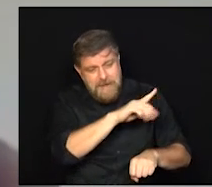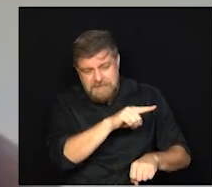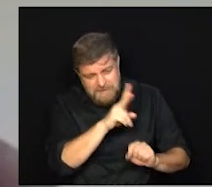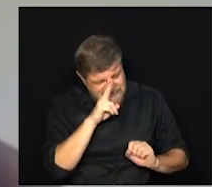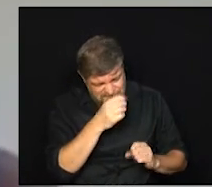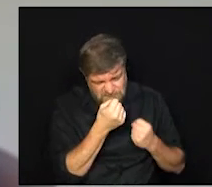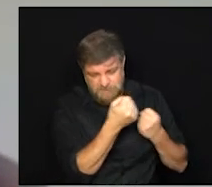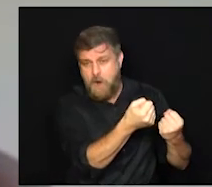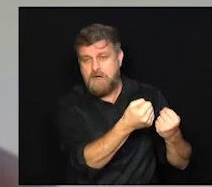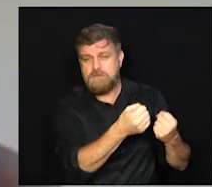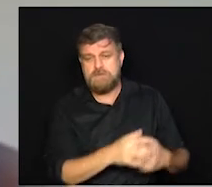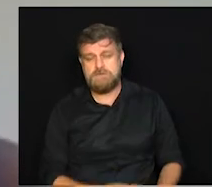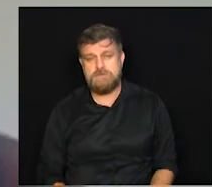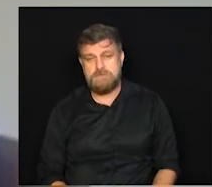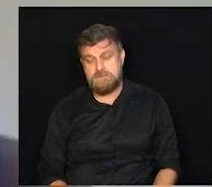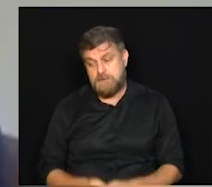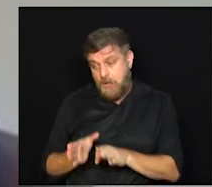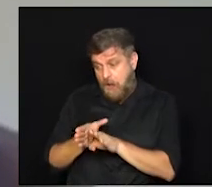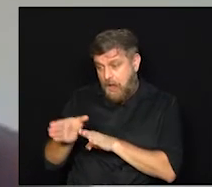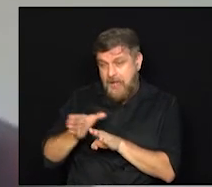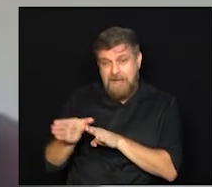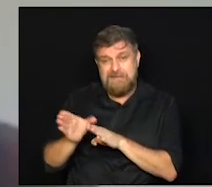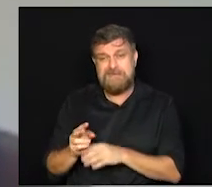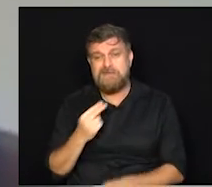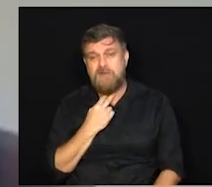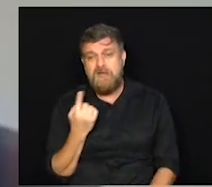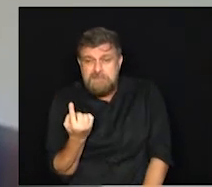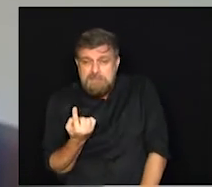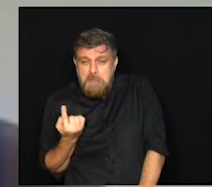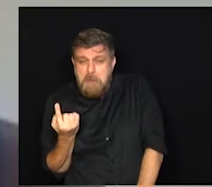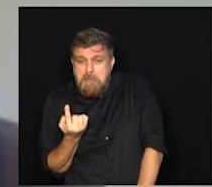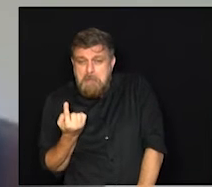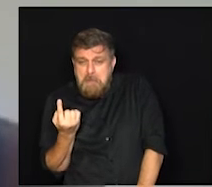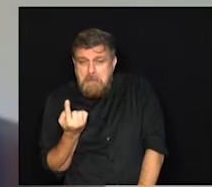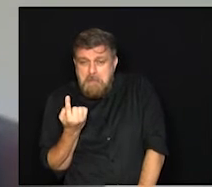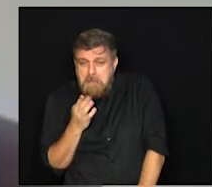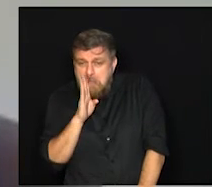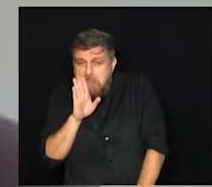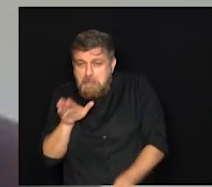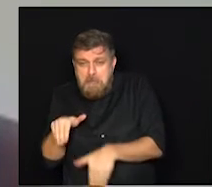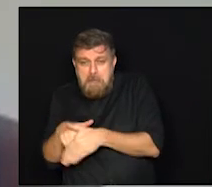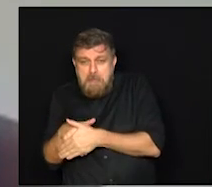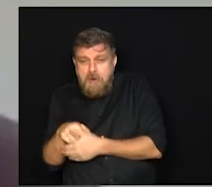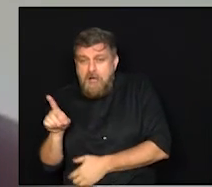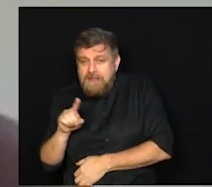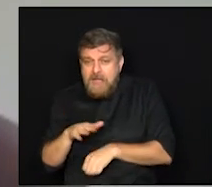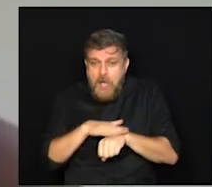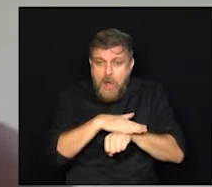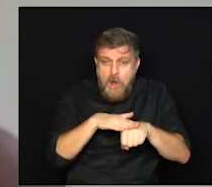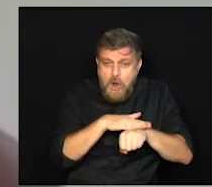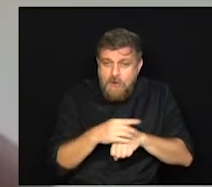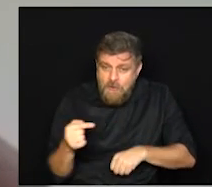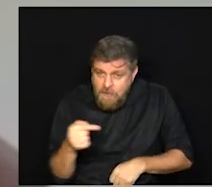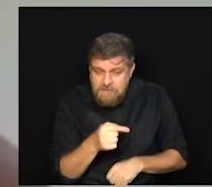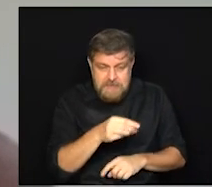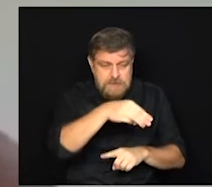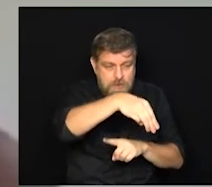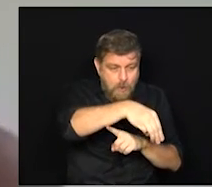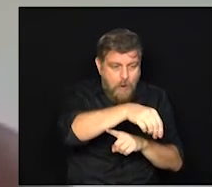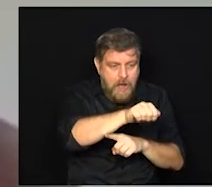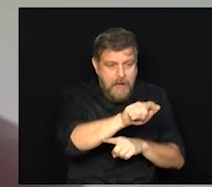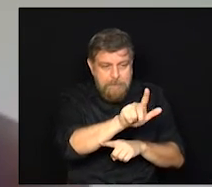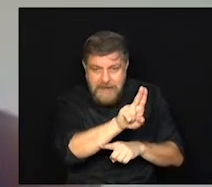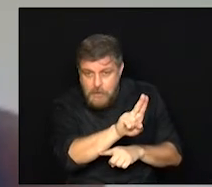força. Então, eu sugiro que elas não fiquem sozinhas, né? Conversem com a Malu,